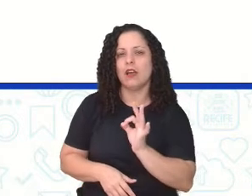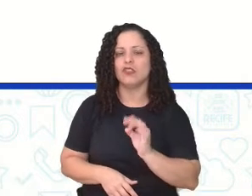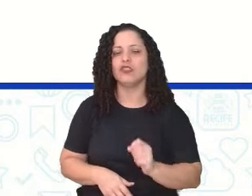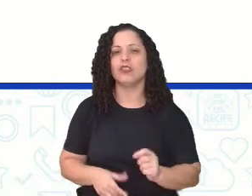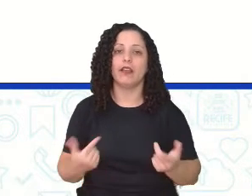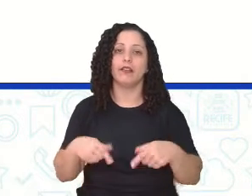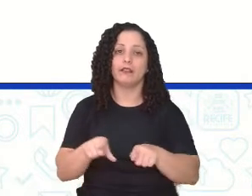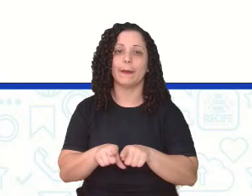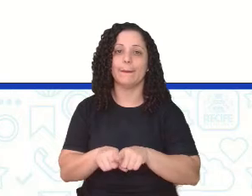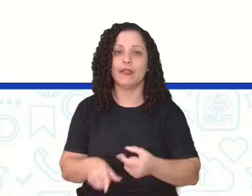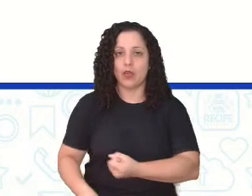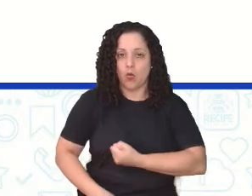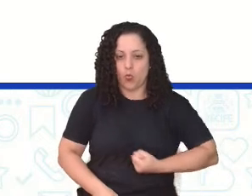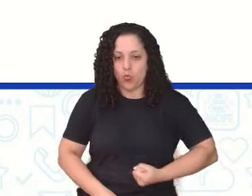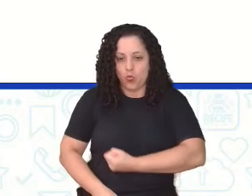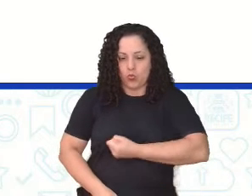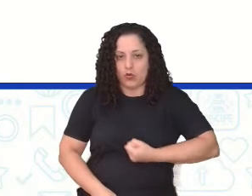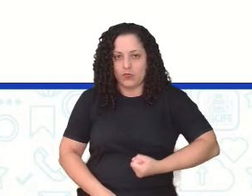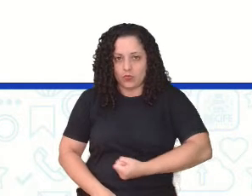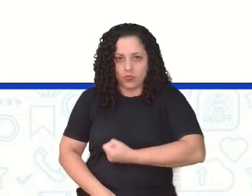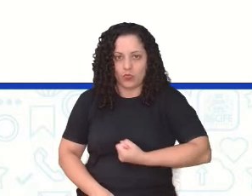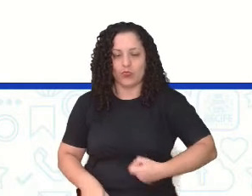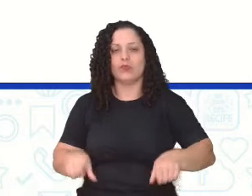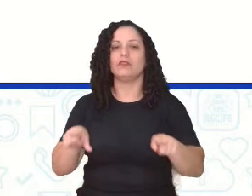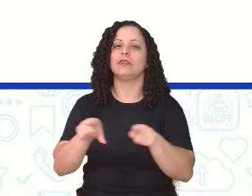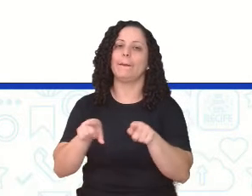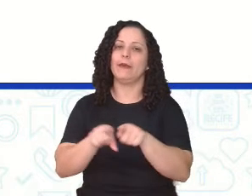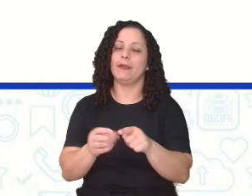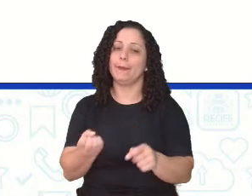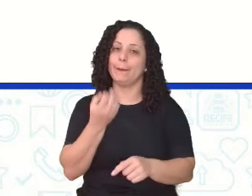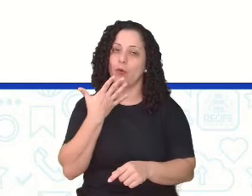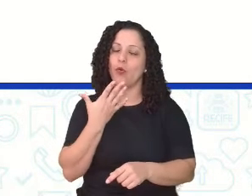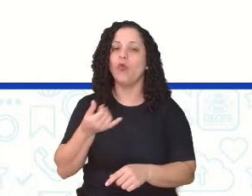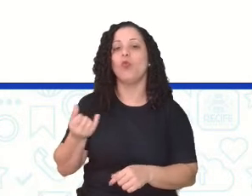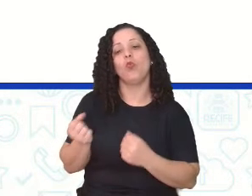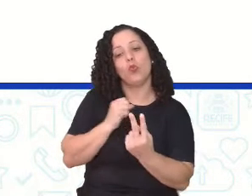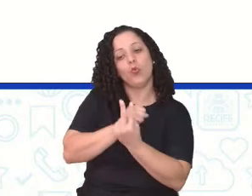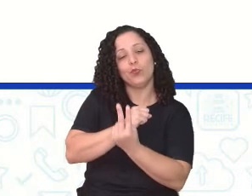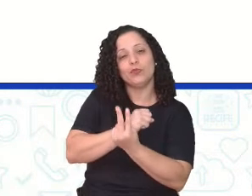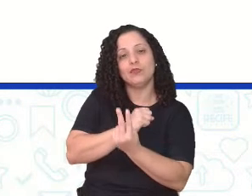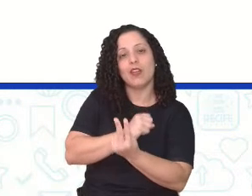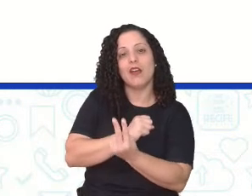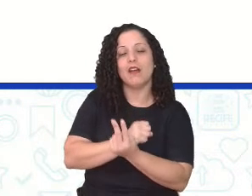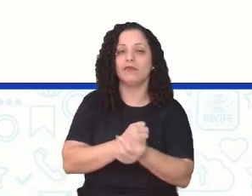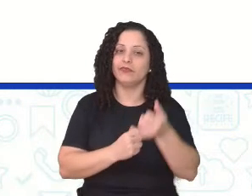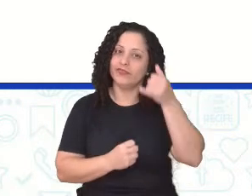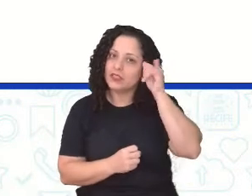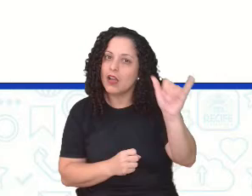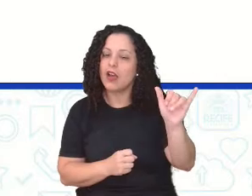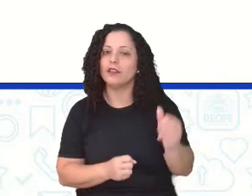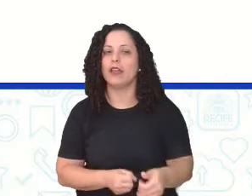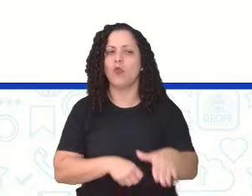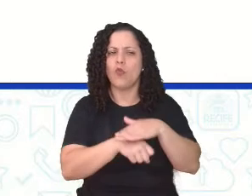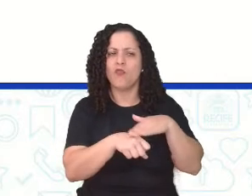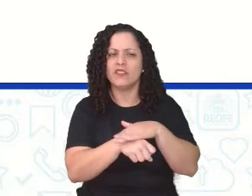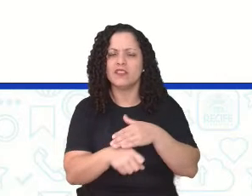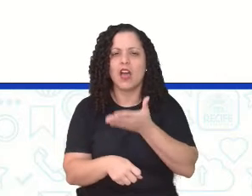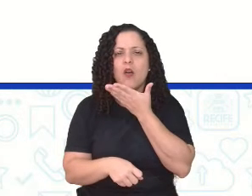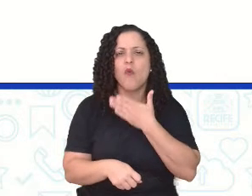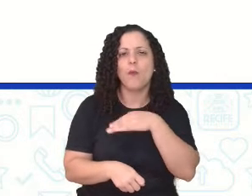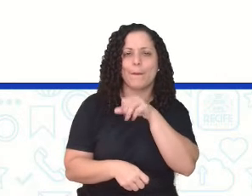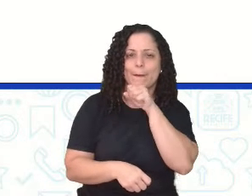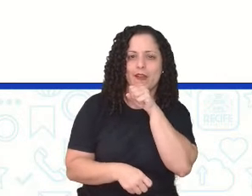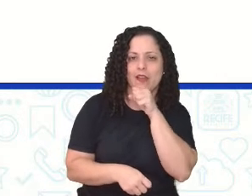de ultrassom também. Então, é bom também se prevenir, não é? Avisar os pais de vocês, conscientizá-los